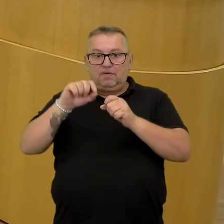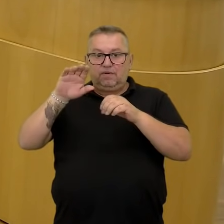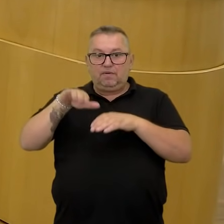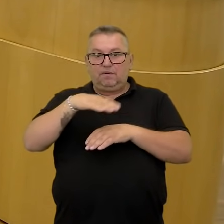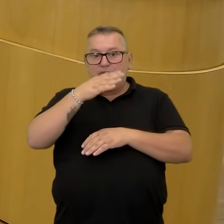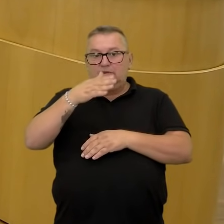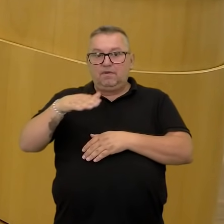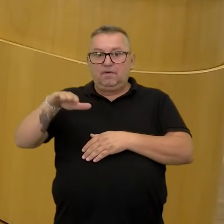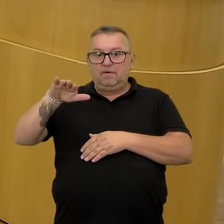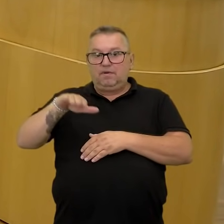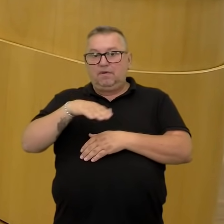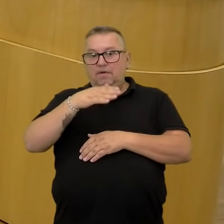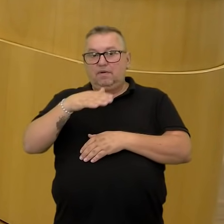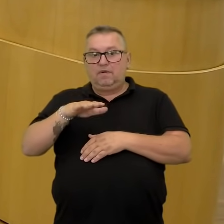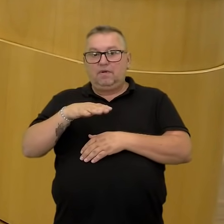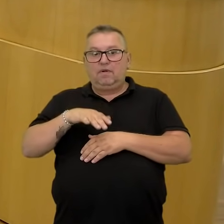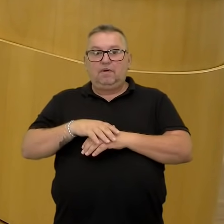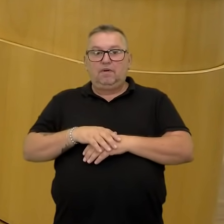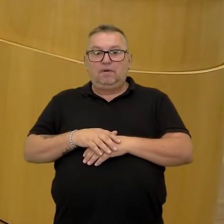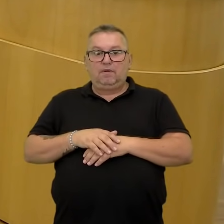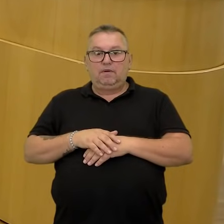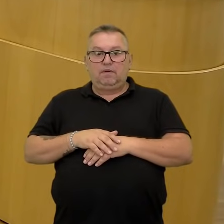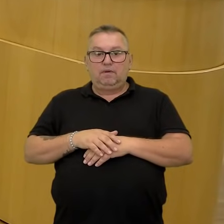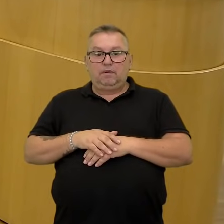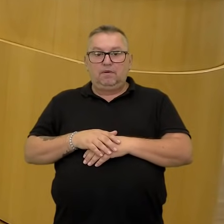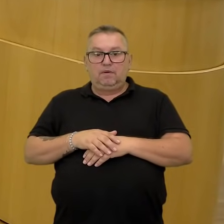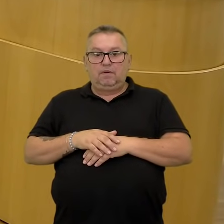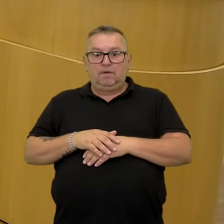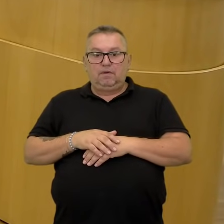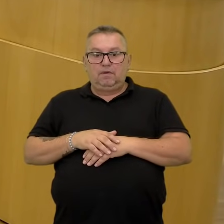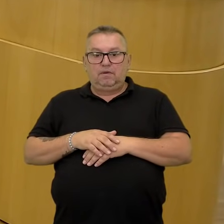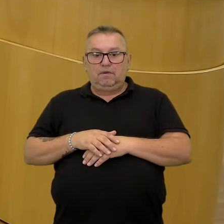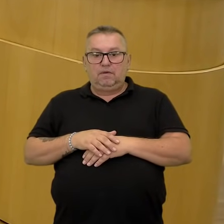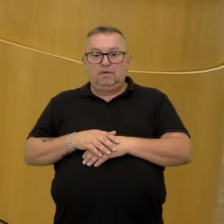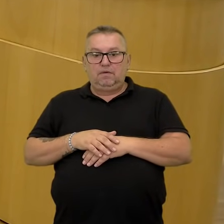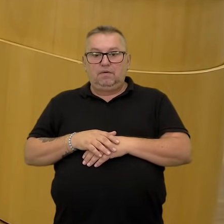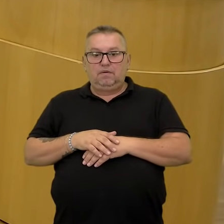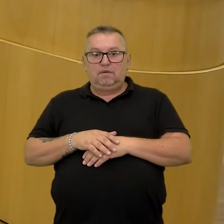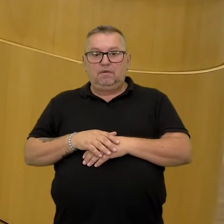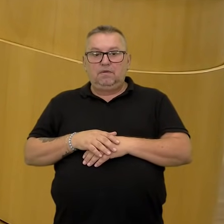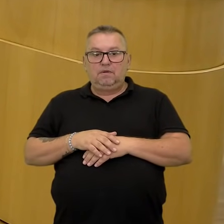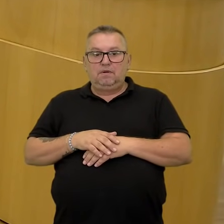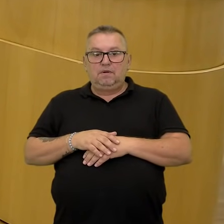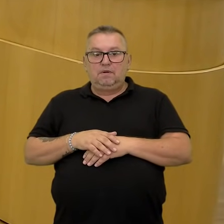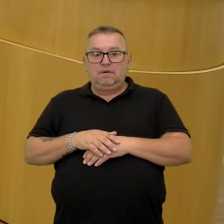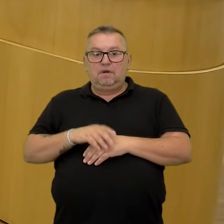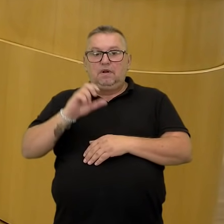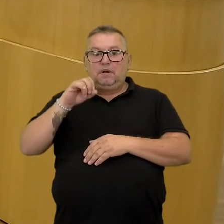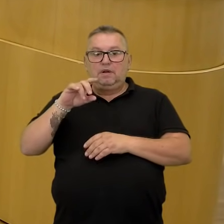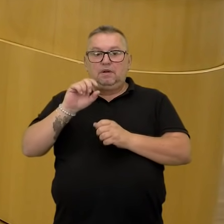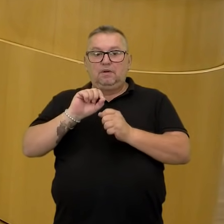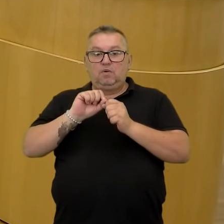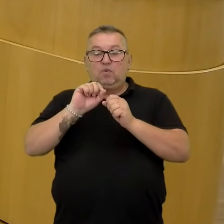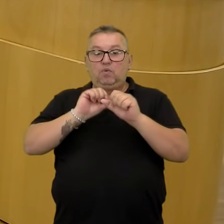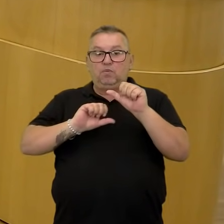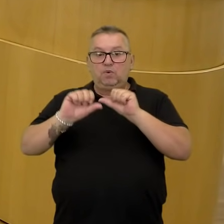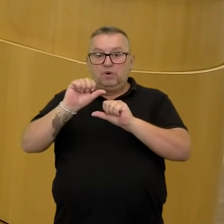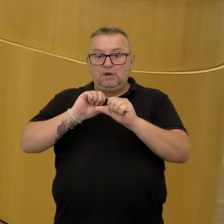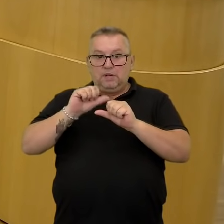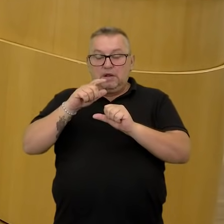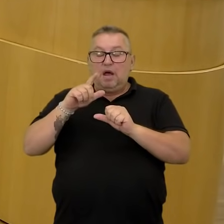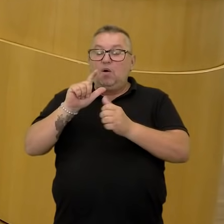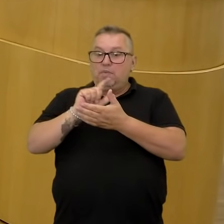ele faz ele fica desviando da coluna de ar que tá aqui ó tá vendo ele tá desviando-se eu modificar